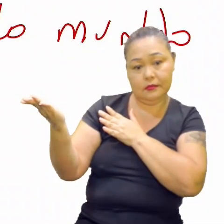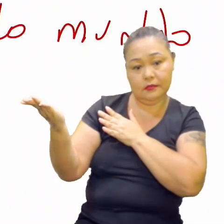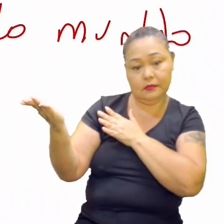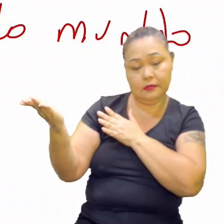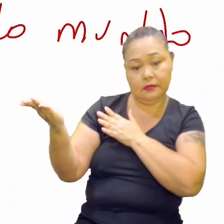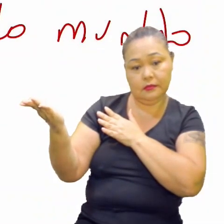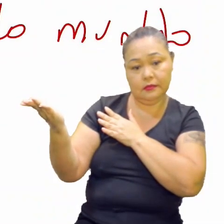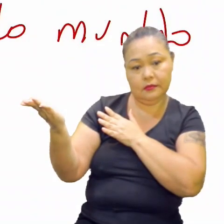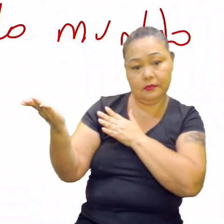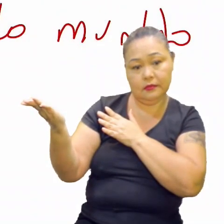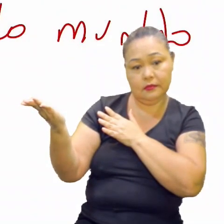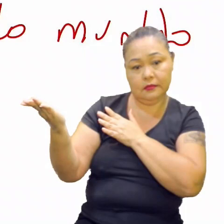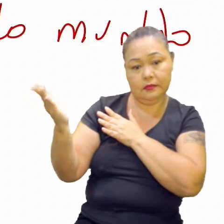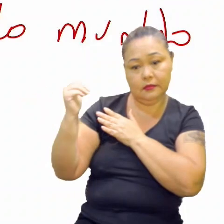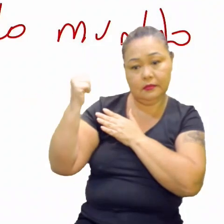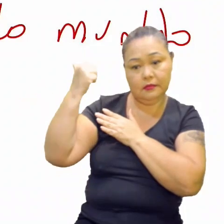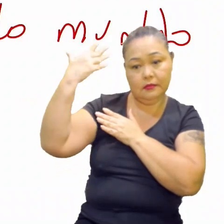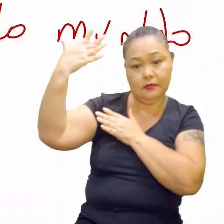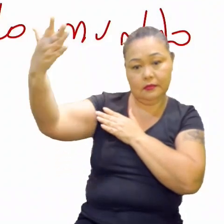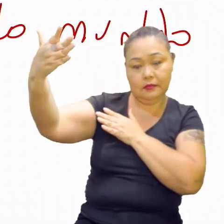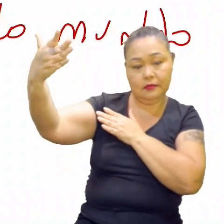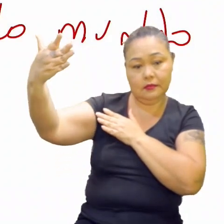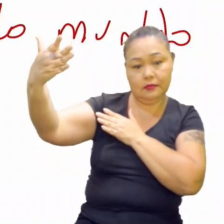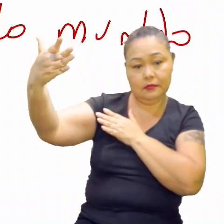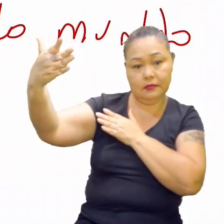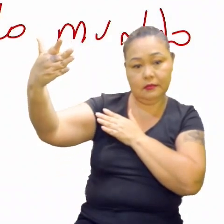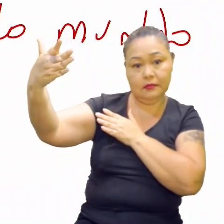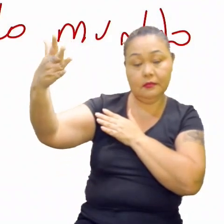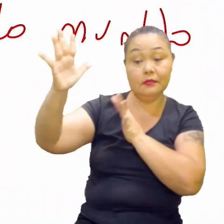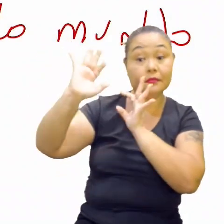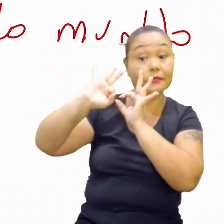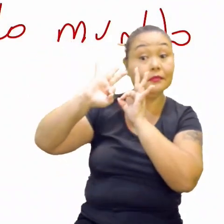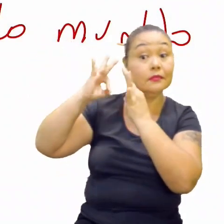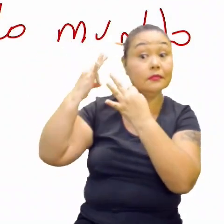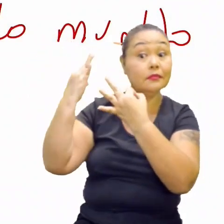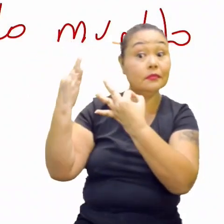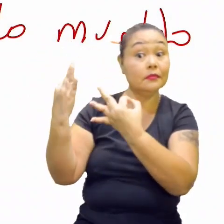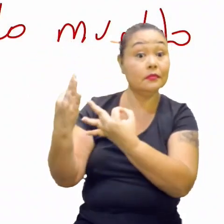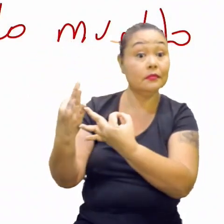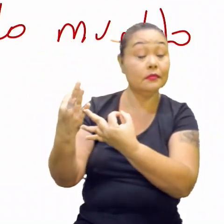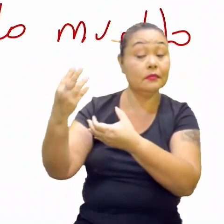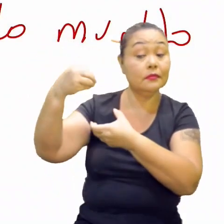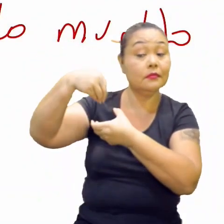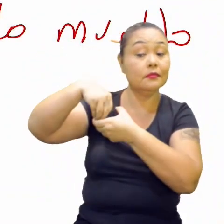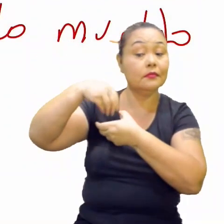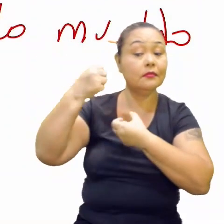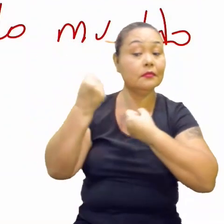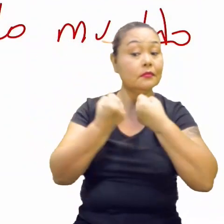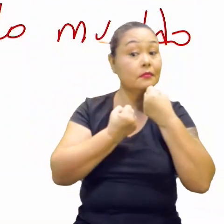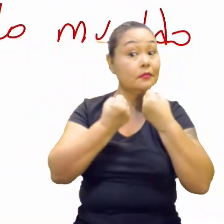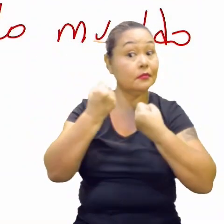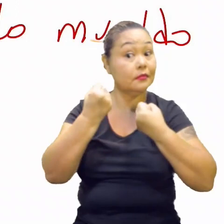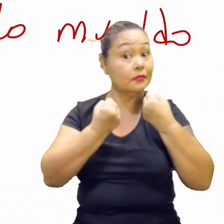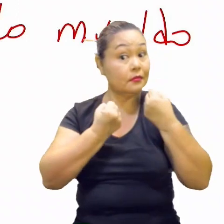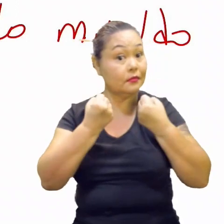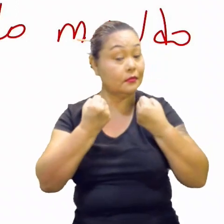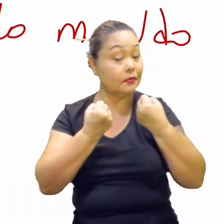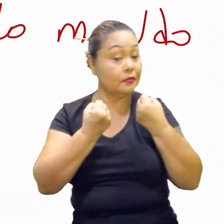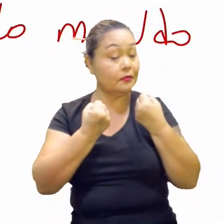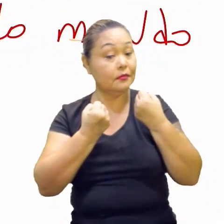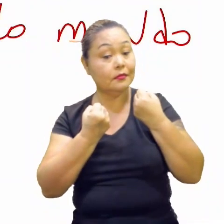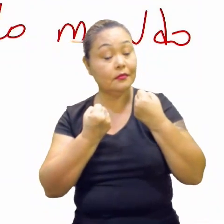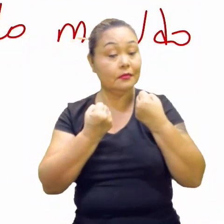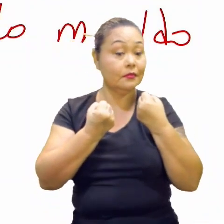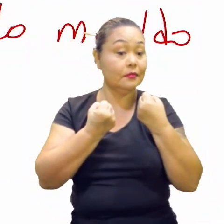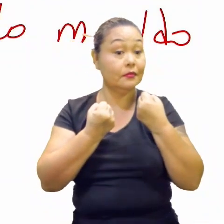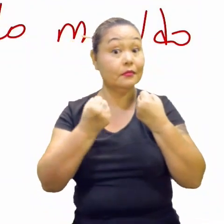no fundo, é uma família dentro de um carro. Essa imagem ela